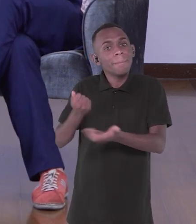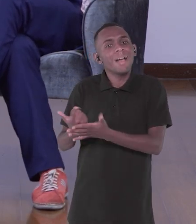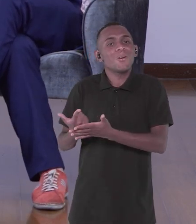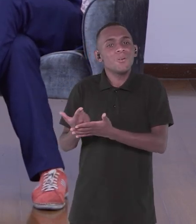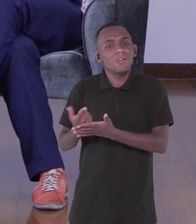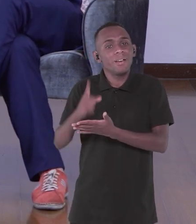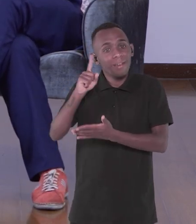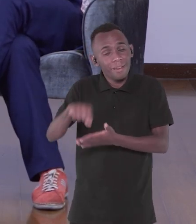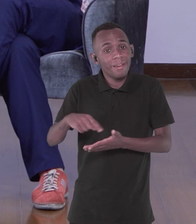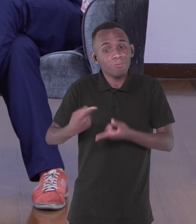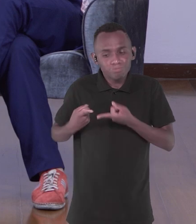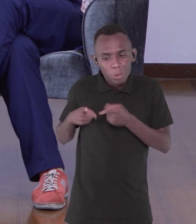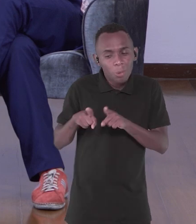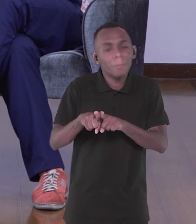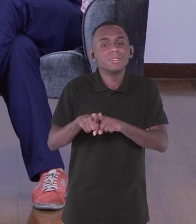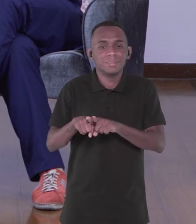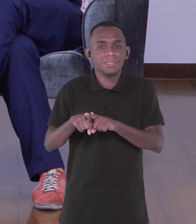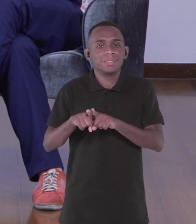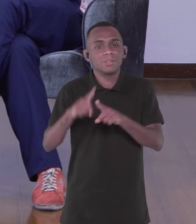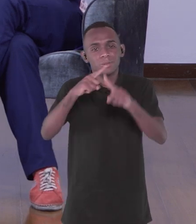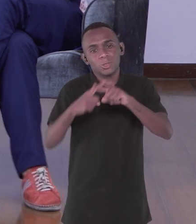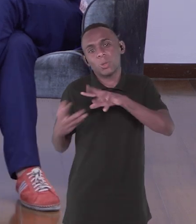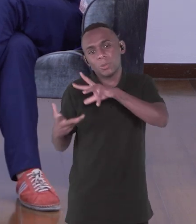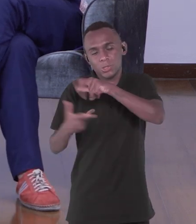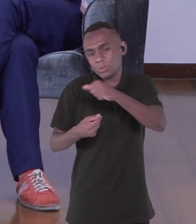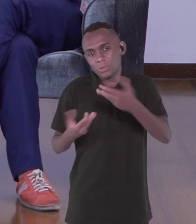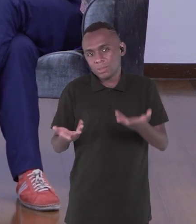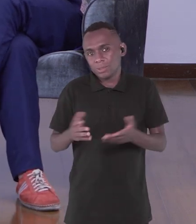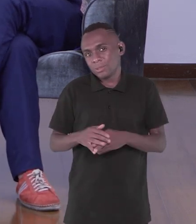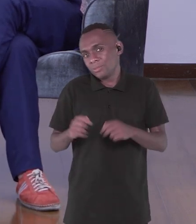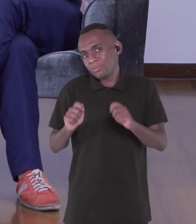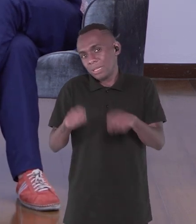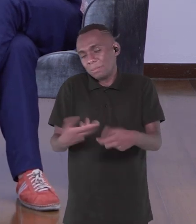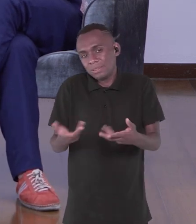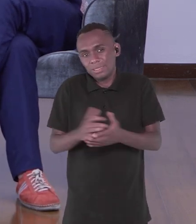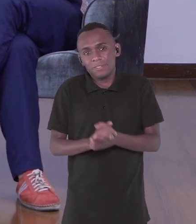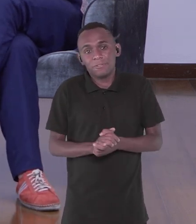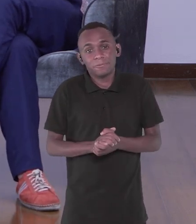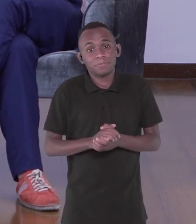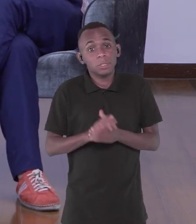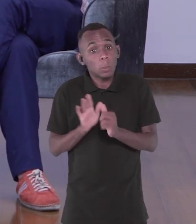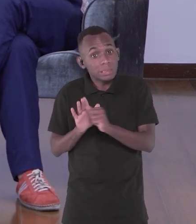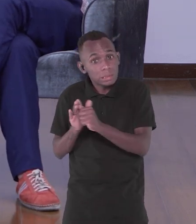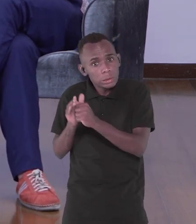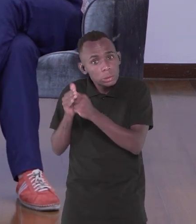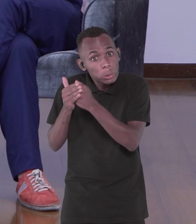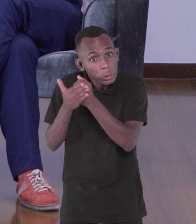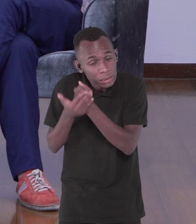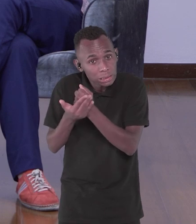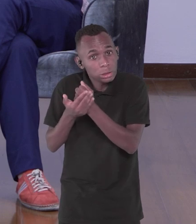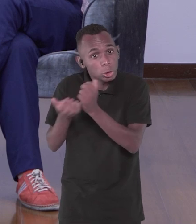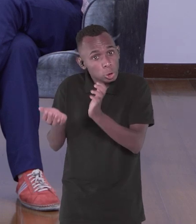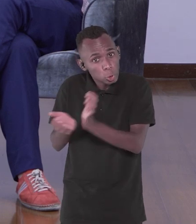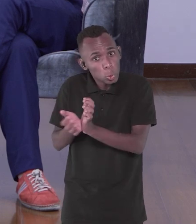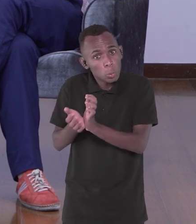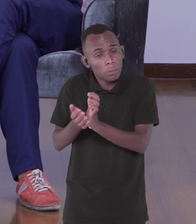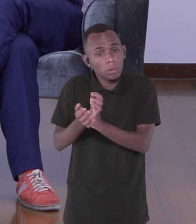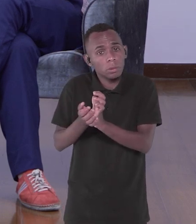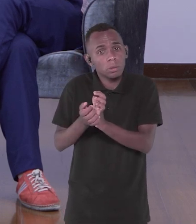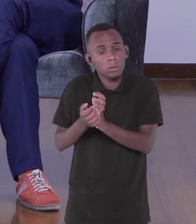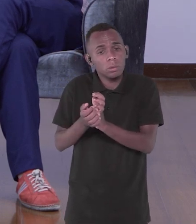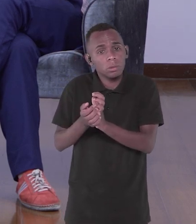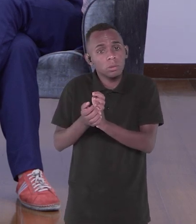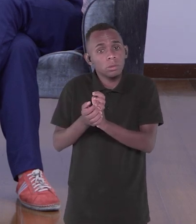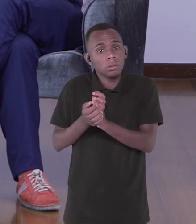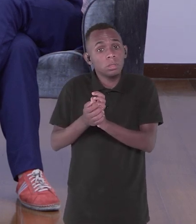associado daquele evento. Então, a blindagem, ela não é uma teoria da conspiração. É um